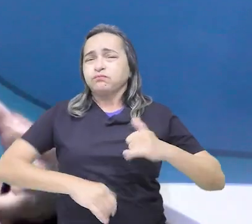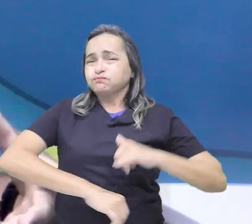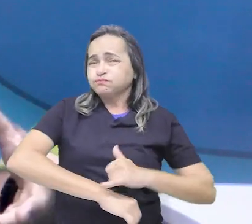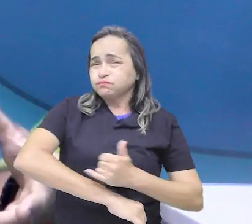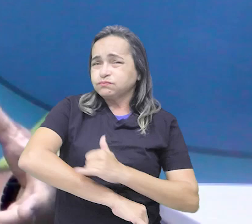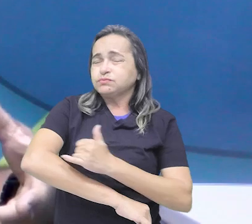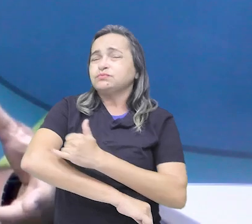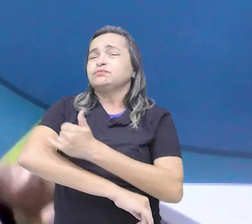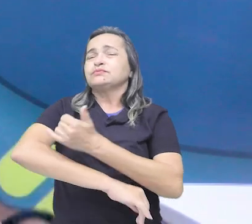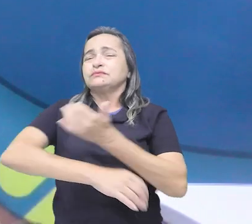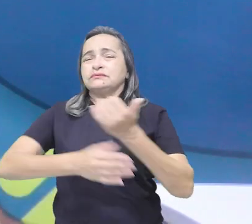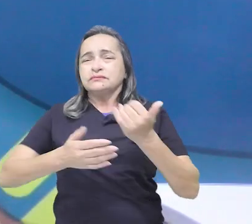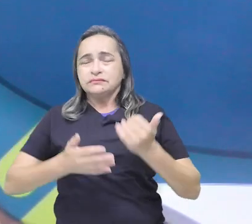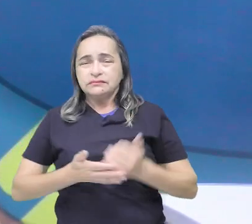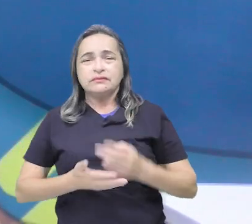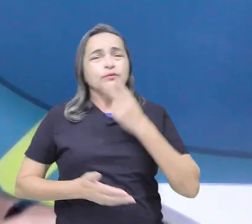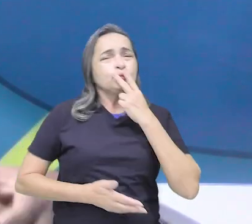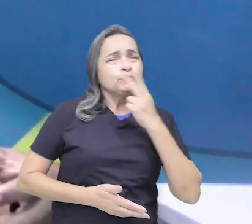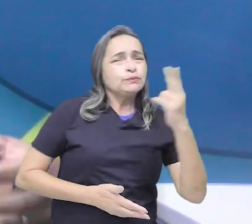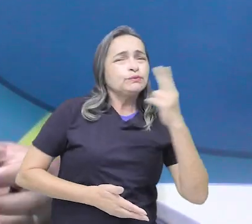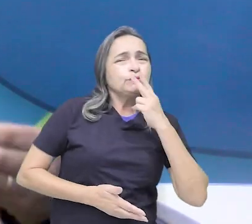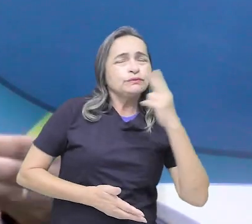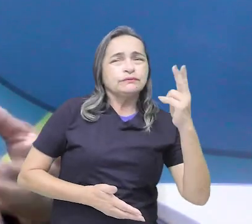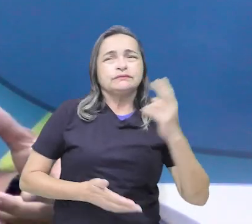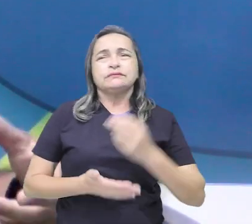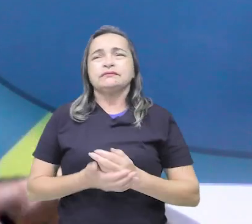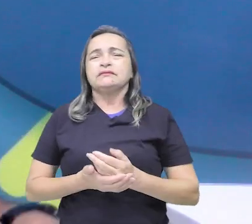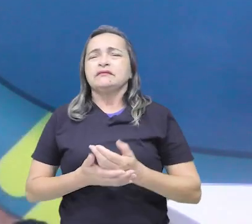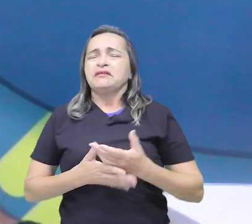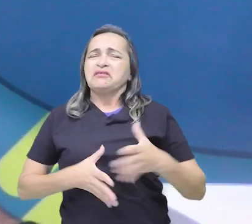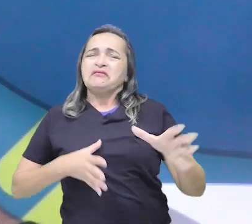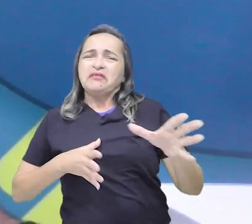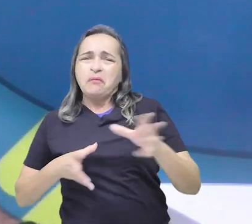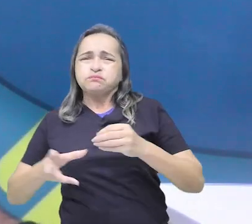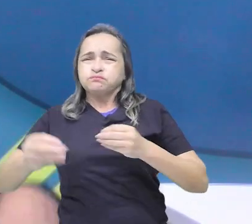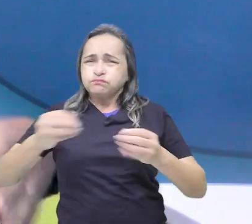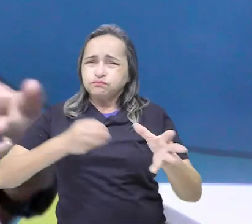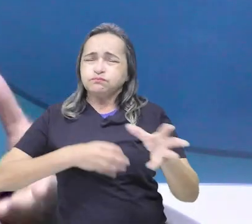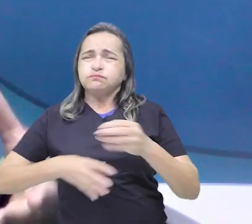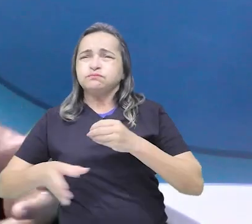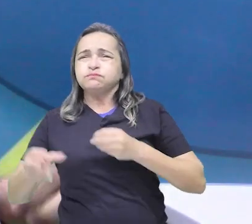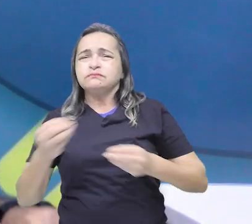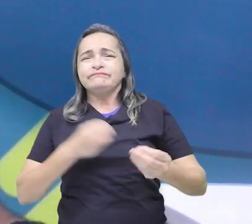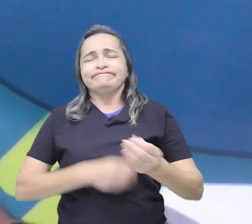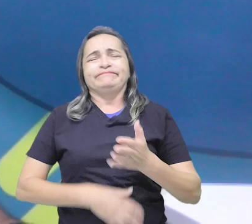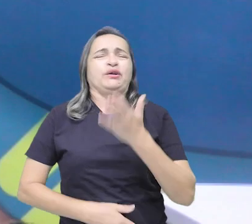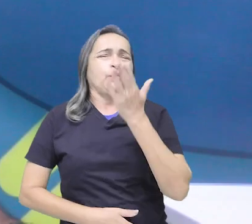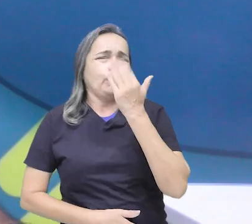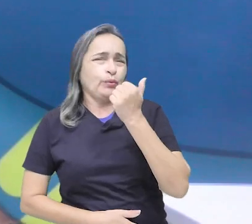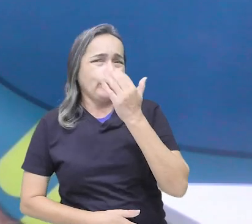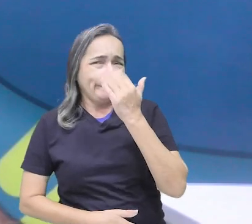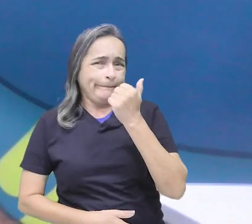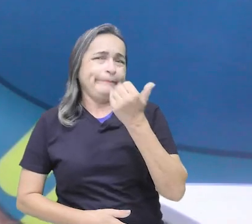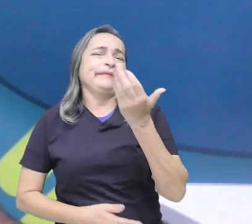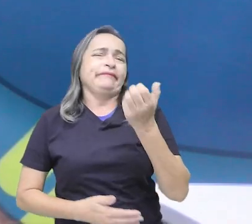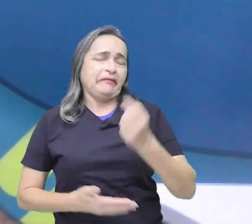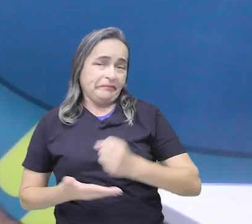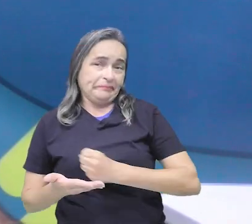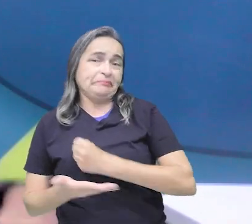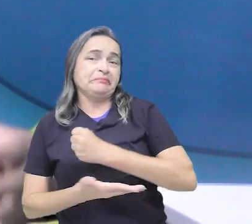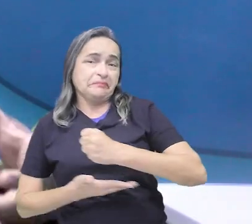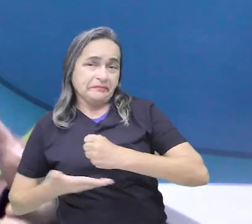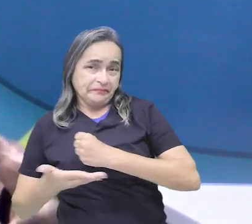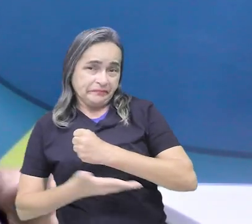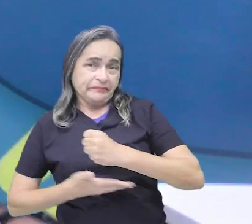essa obesidade, né, que vai se acumulando ao longo do tempo. E a alimentação. É uma base que